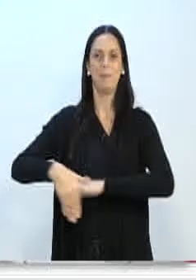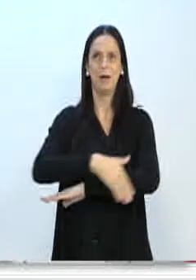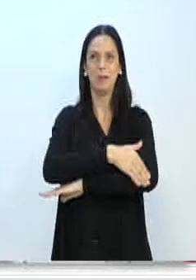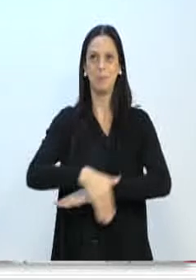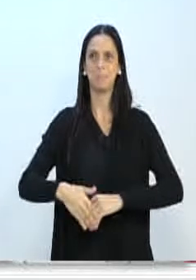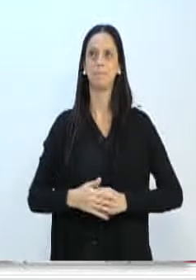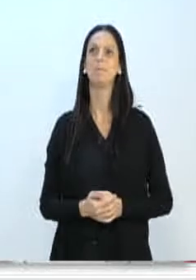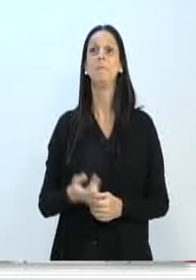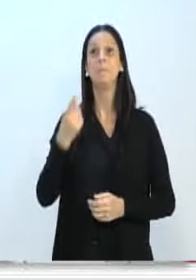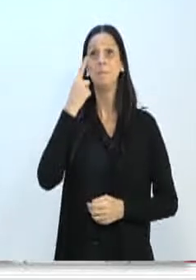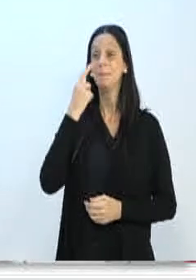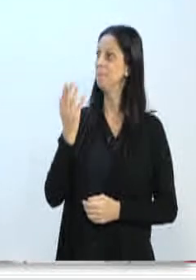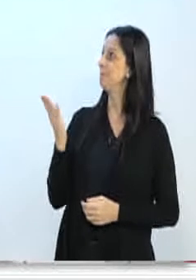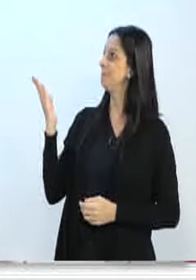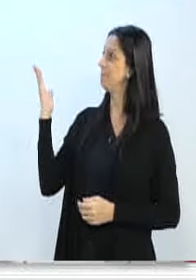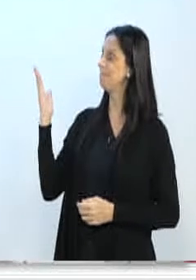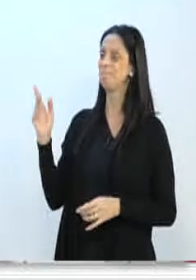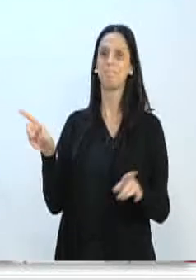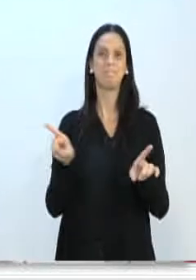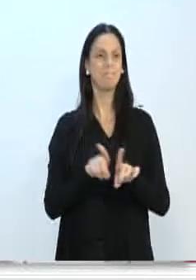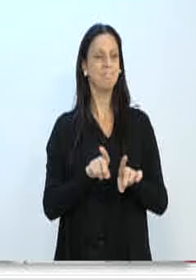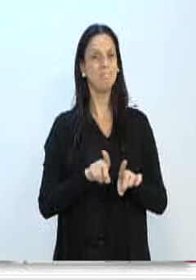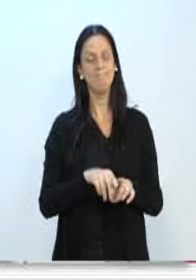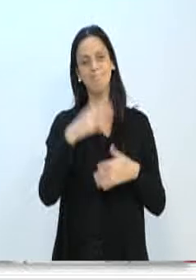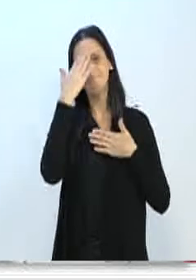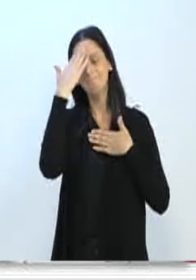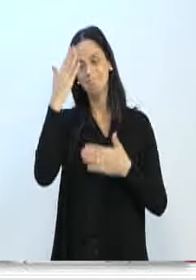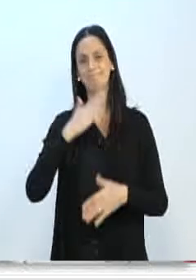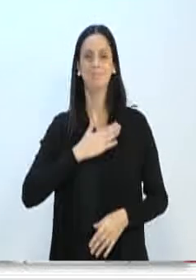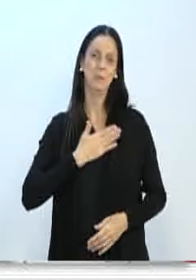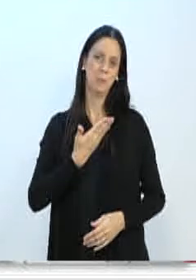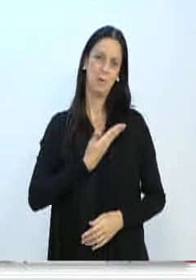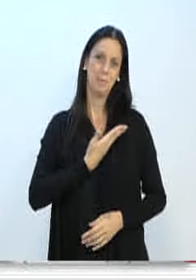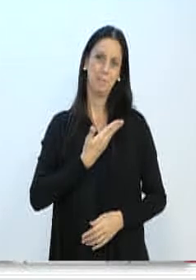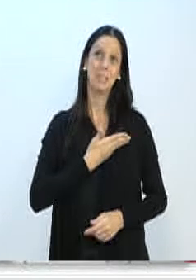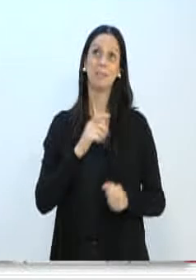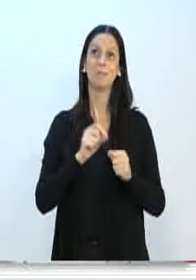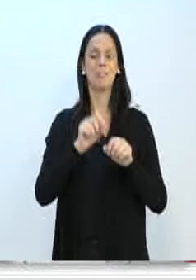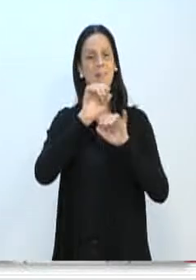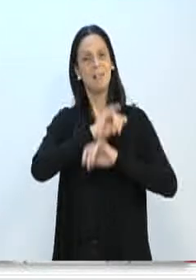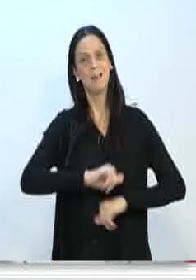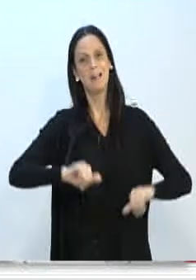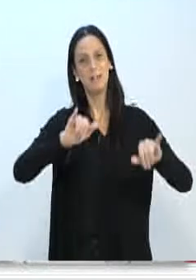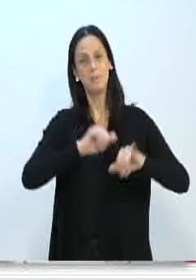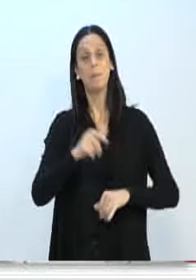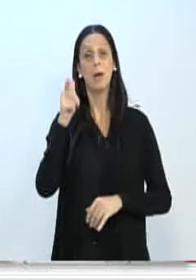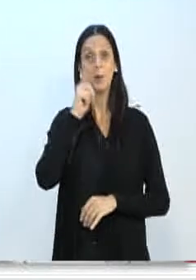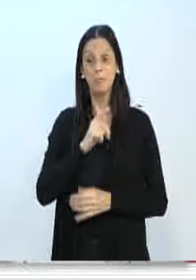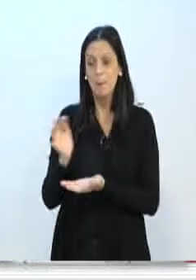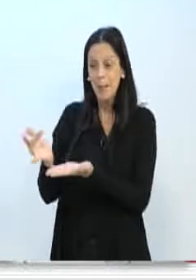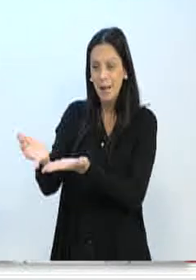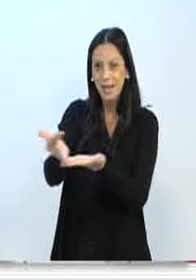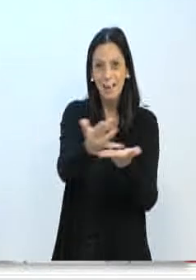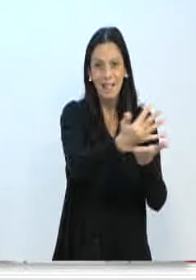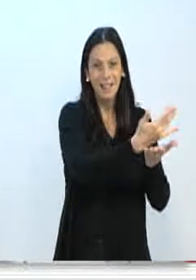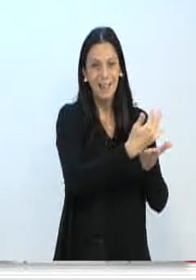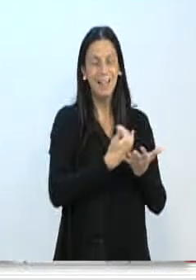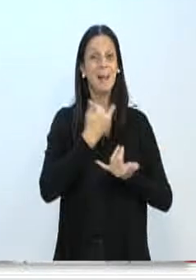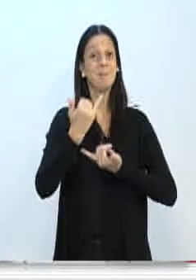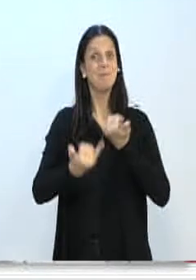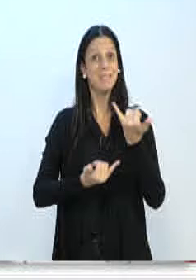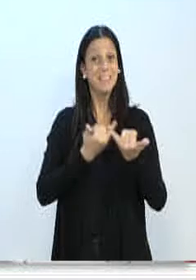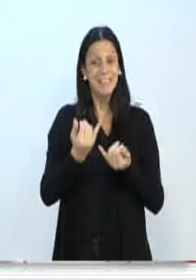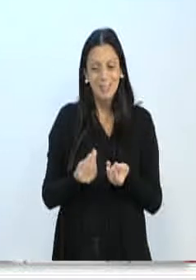agradecimento ao meu amigo Musta, flamenguista, a campanha que a gente tem feito em prol de arrecadar brinquedos para o Natal. Agradecer